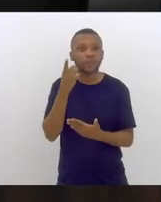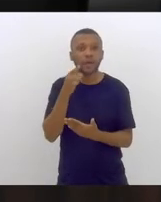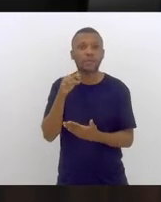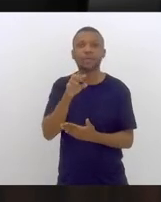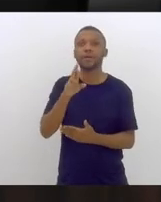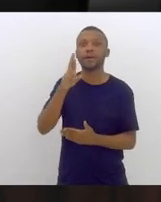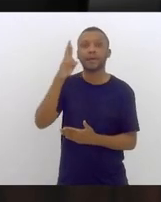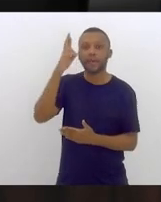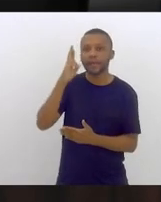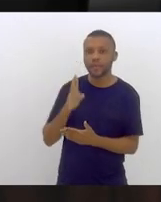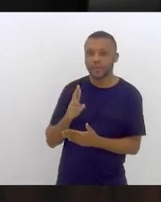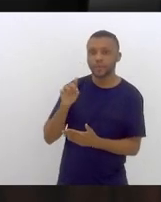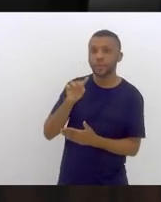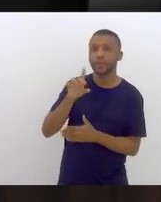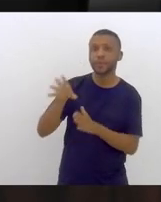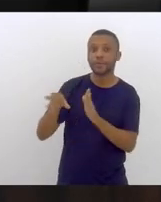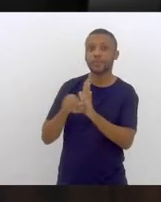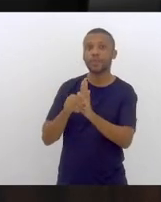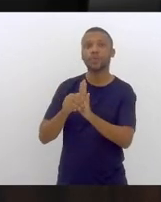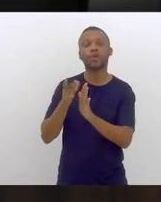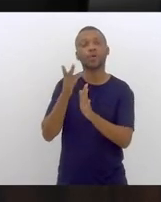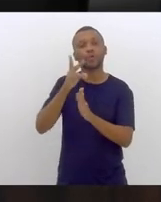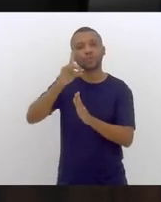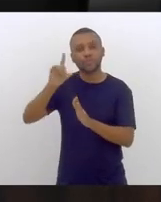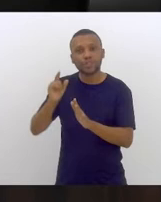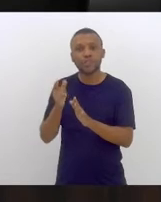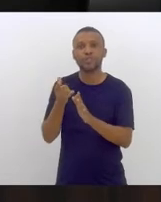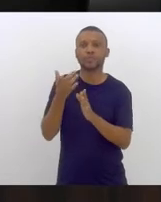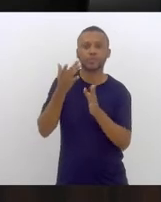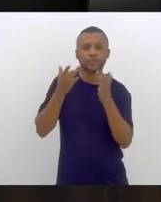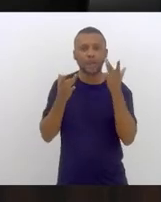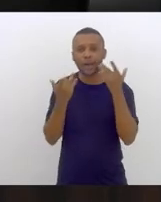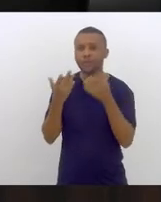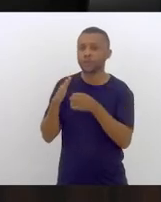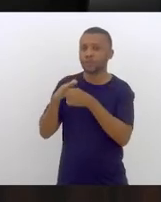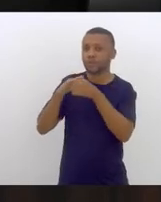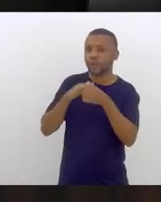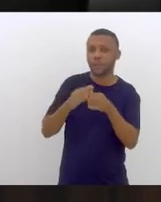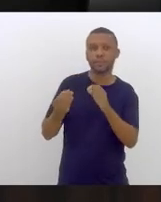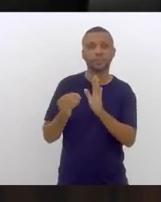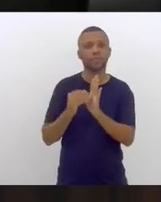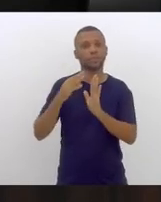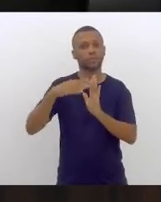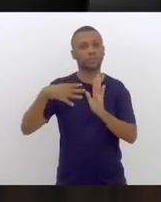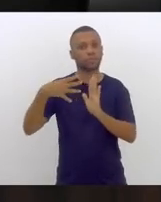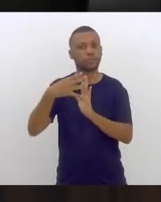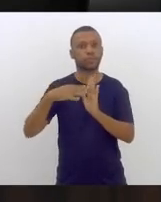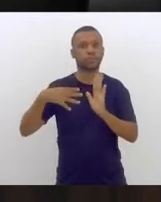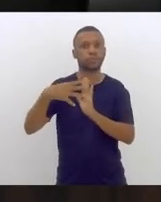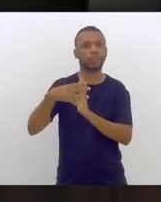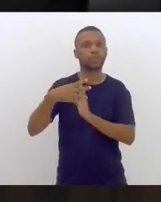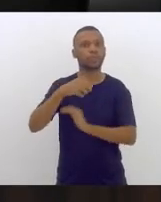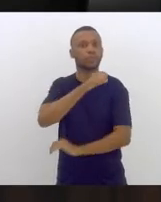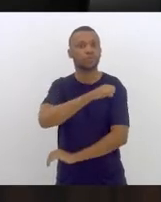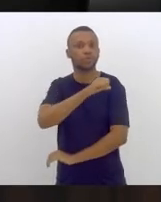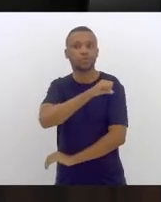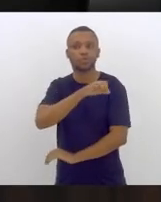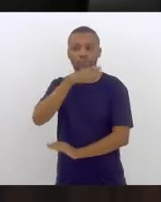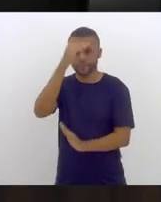deputada Renata Souza, que inclui o Dia do Teatro dos Oprimidos no calendário oficial do Estado do Rio de Janeiro, consolidado pela